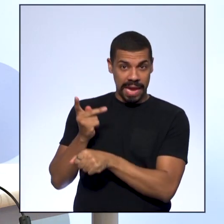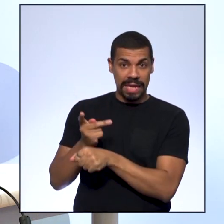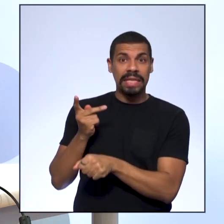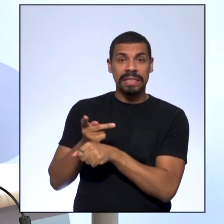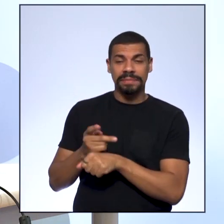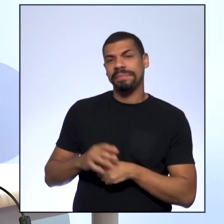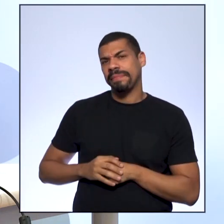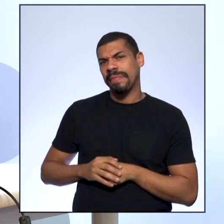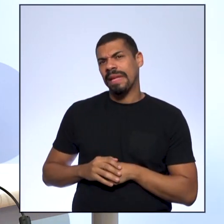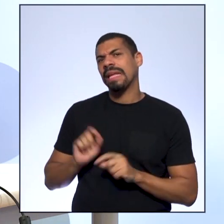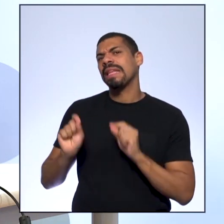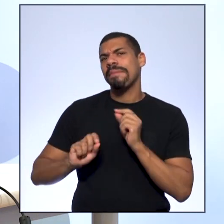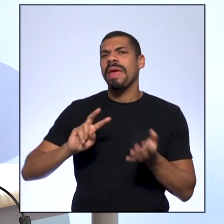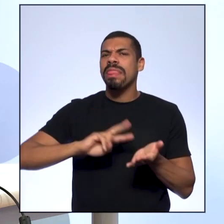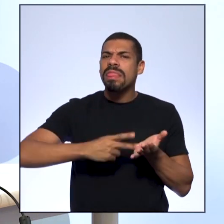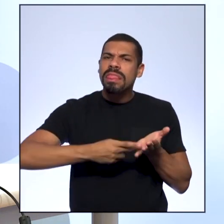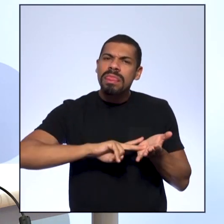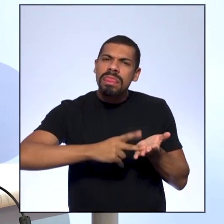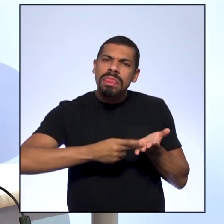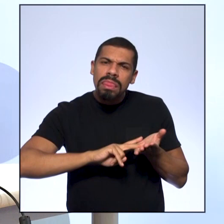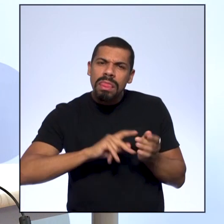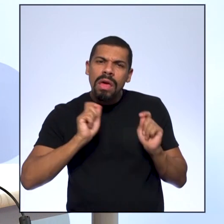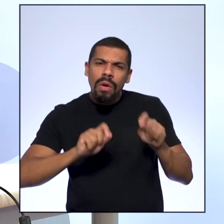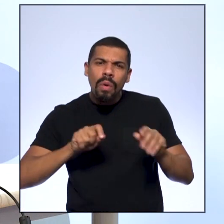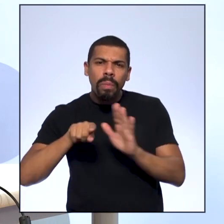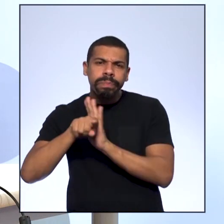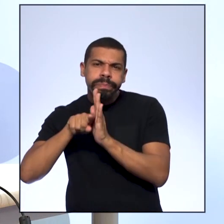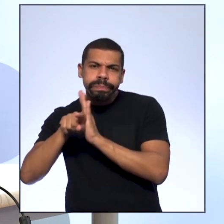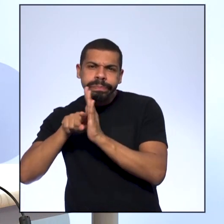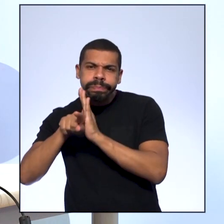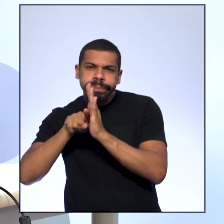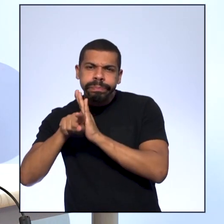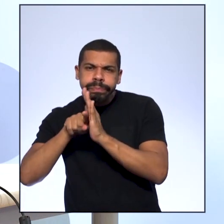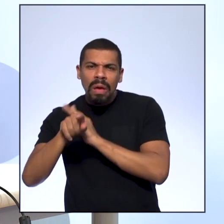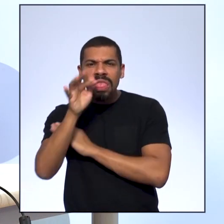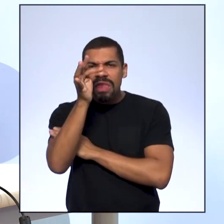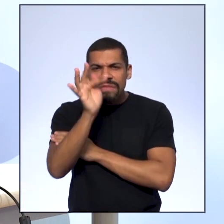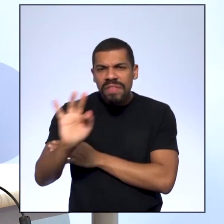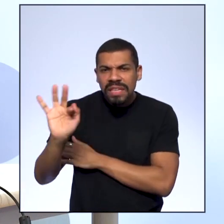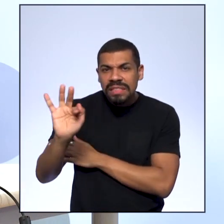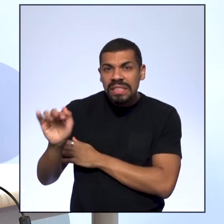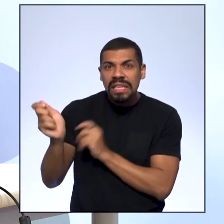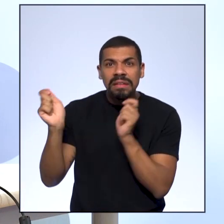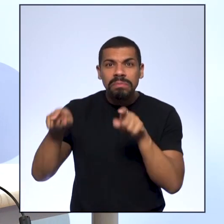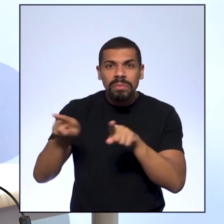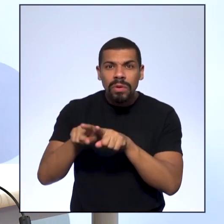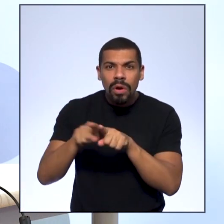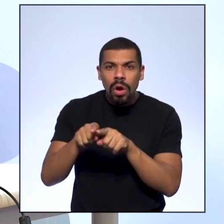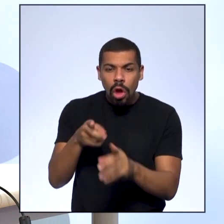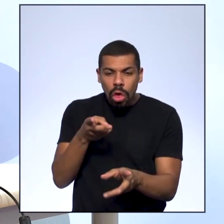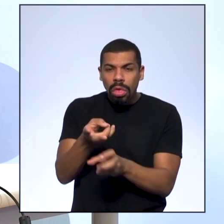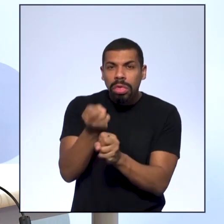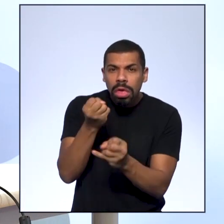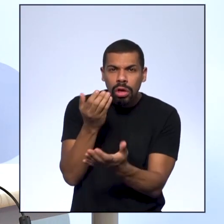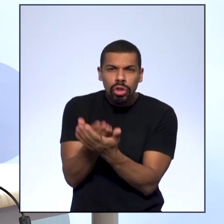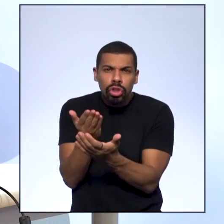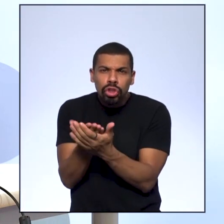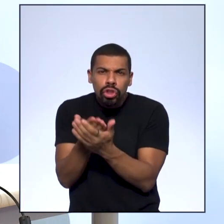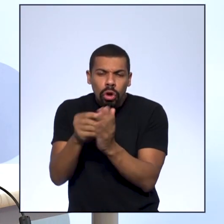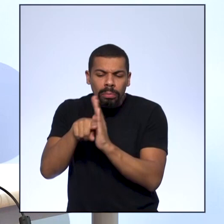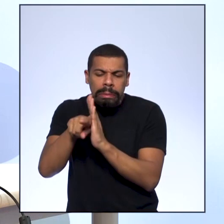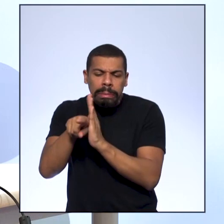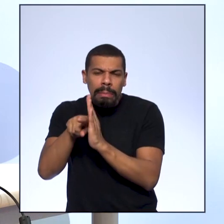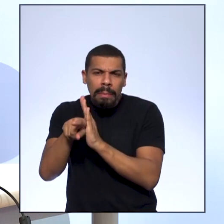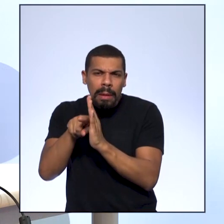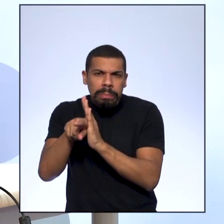um linguista francês, né? Que inclusive é considerado o pai da egiptologia, que é o Champollion, né? Ele traduziu